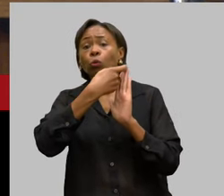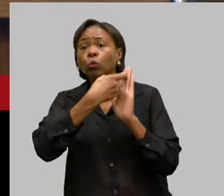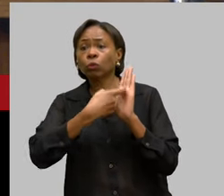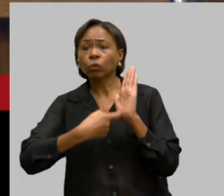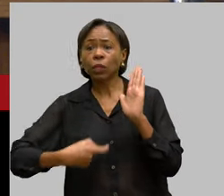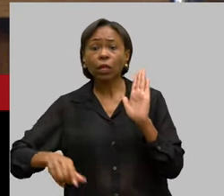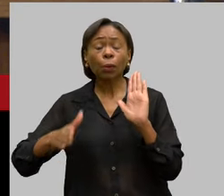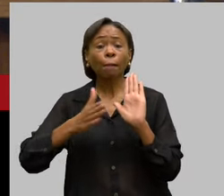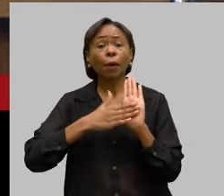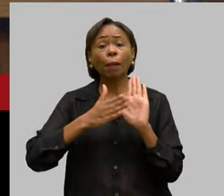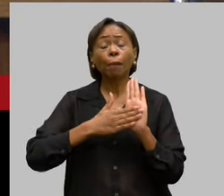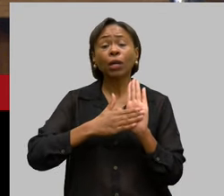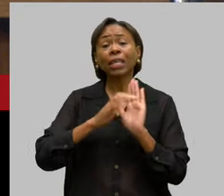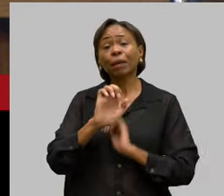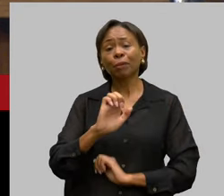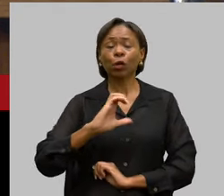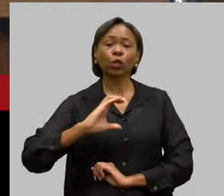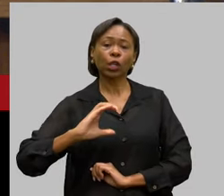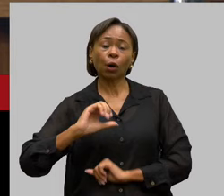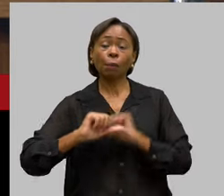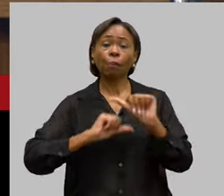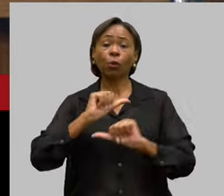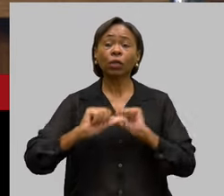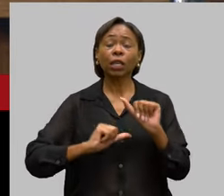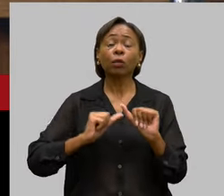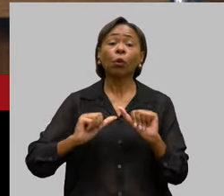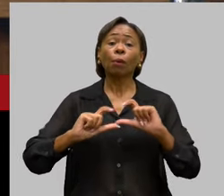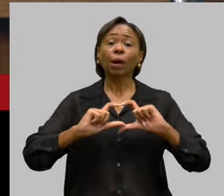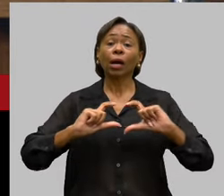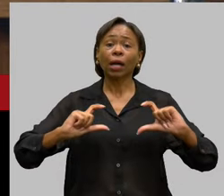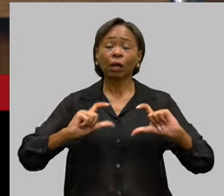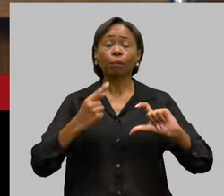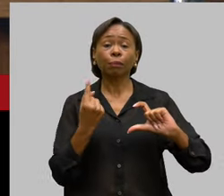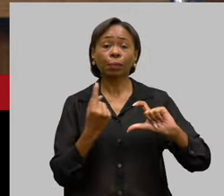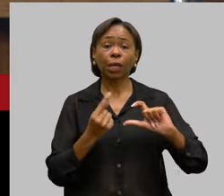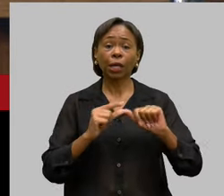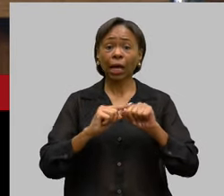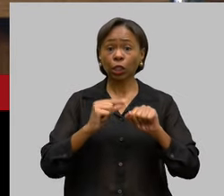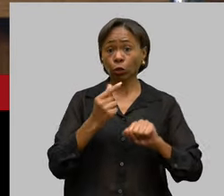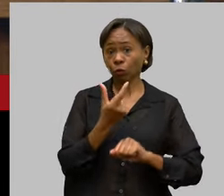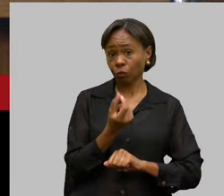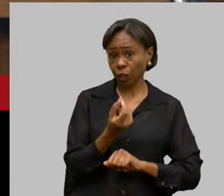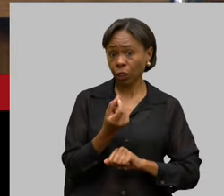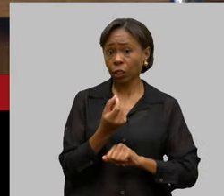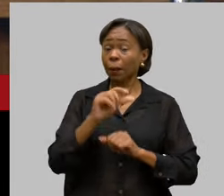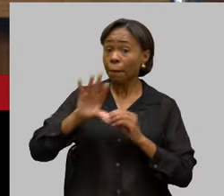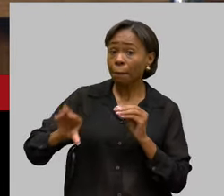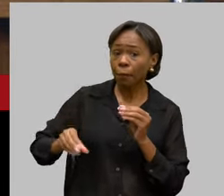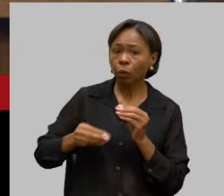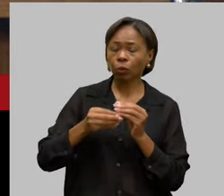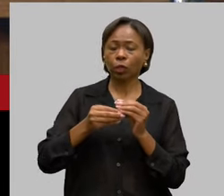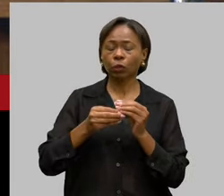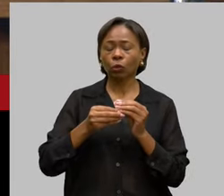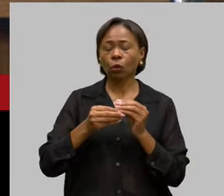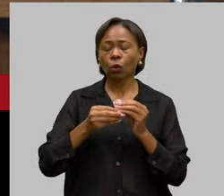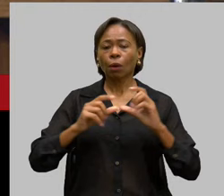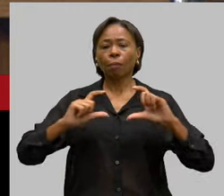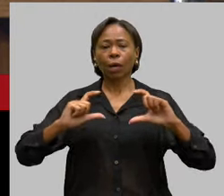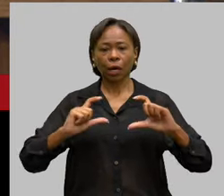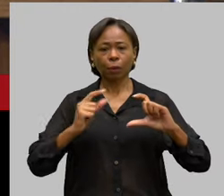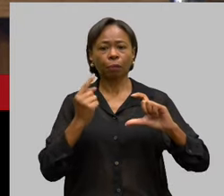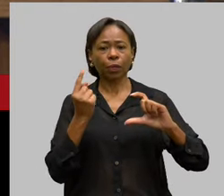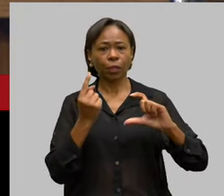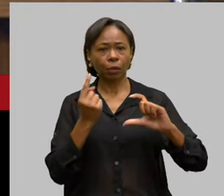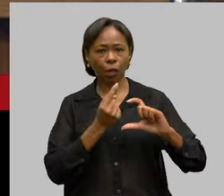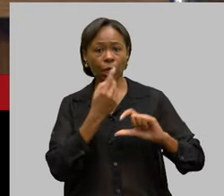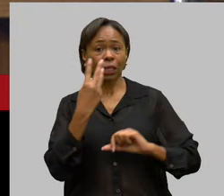alterando o parágrafo primeiro do artigo 20 e incluindo o parágrafo 2º e terceiro permitindo que a legislação